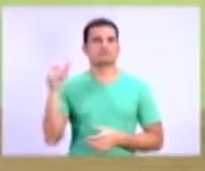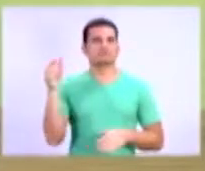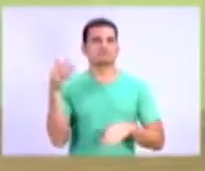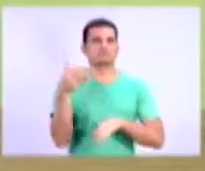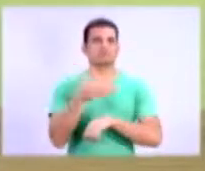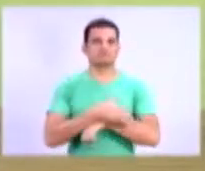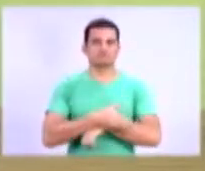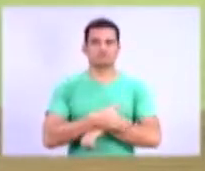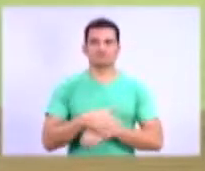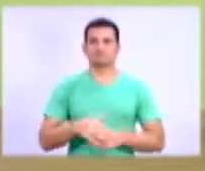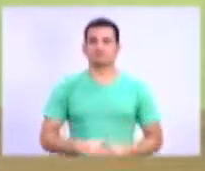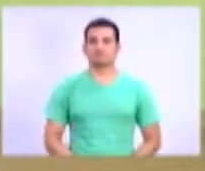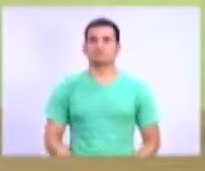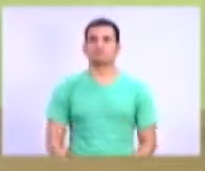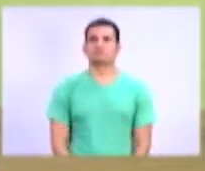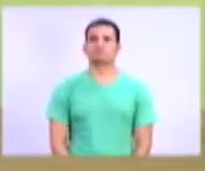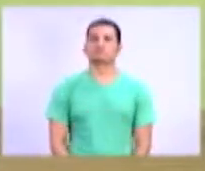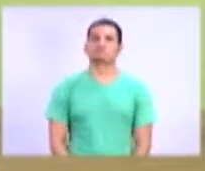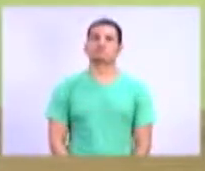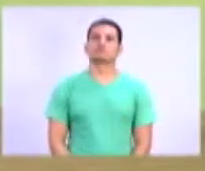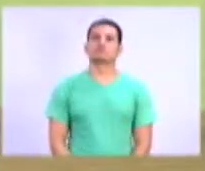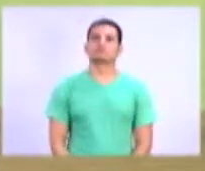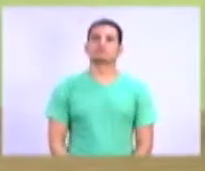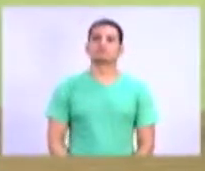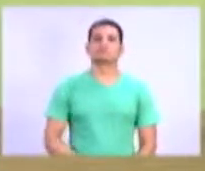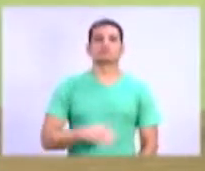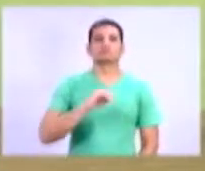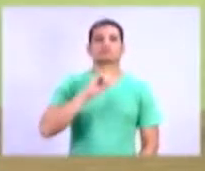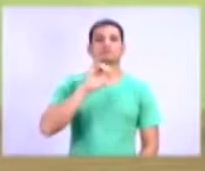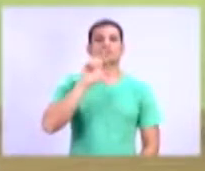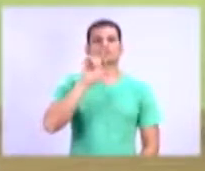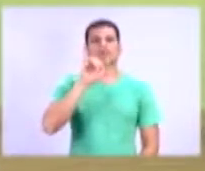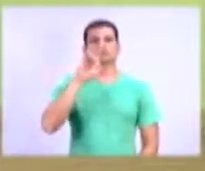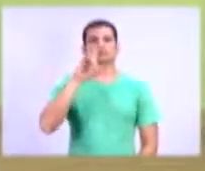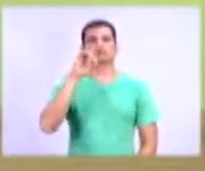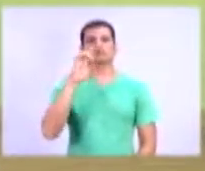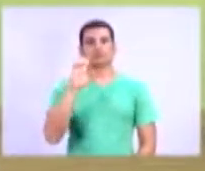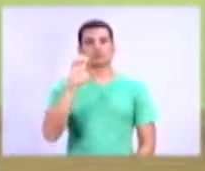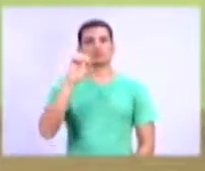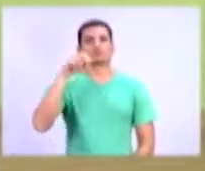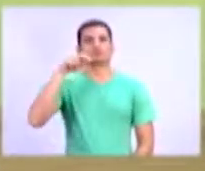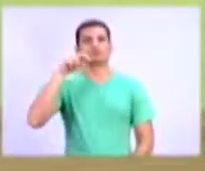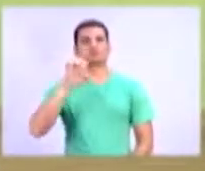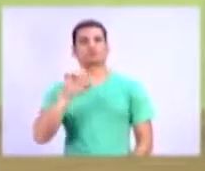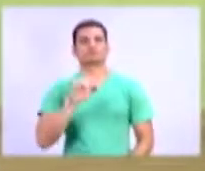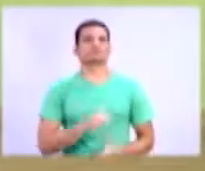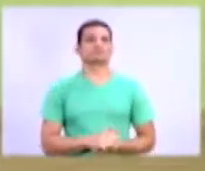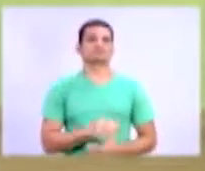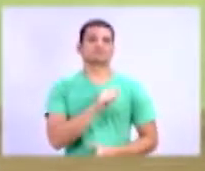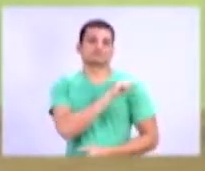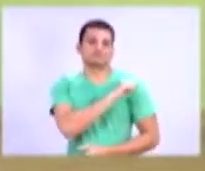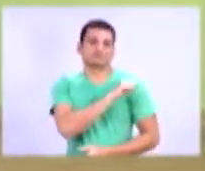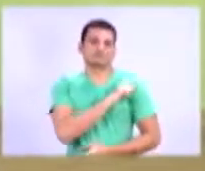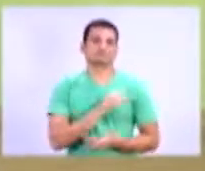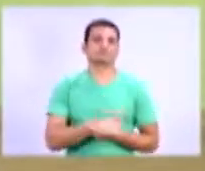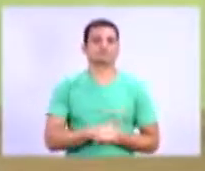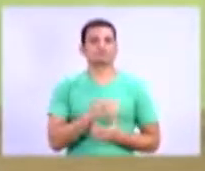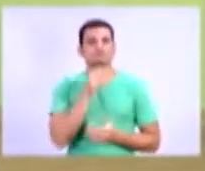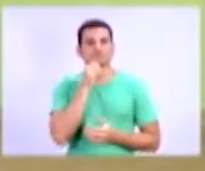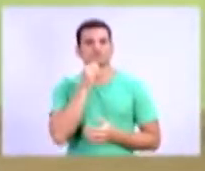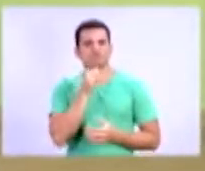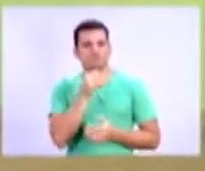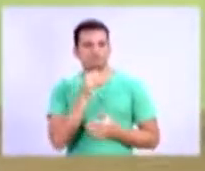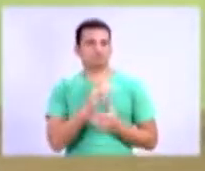participações. O aluno Gideone Brito, que diz: agir com